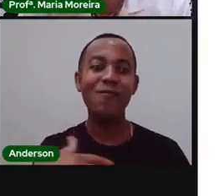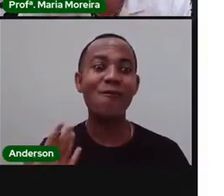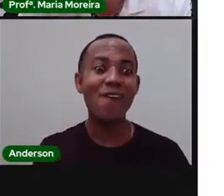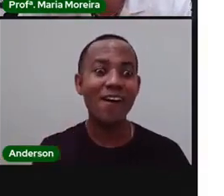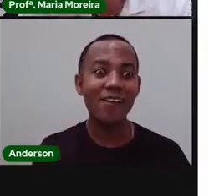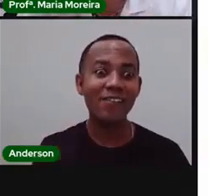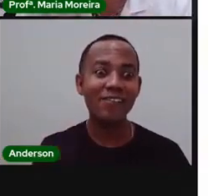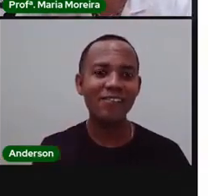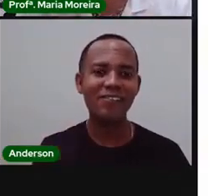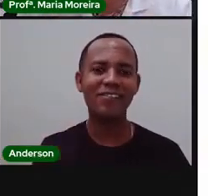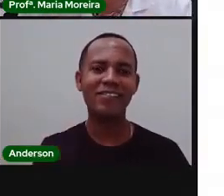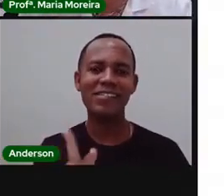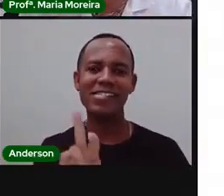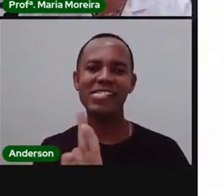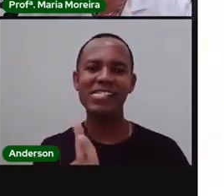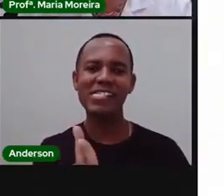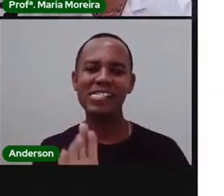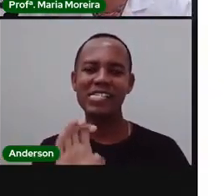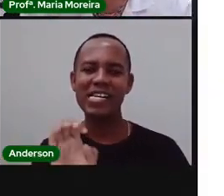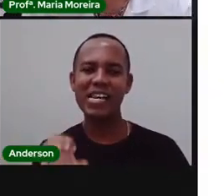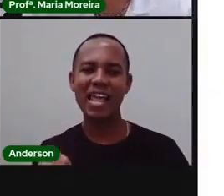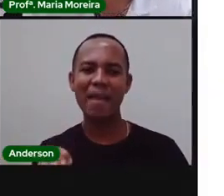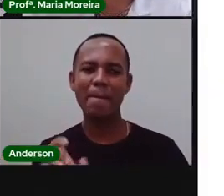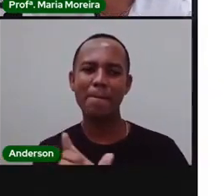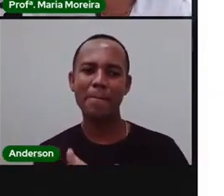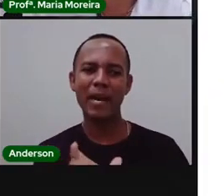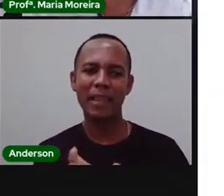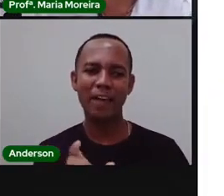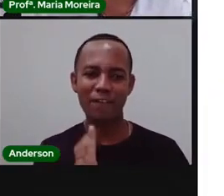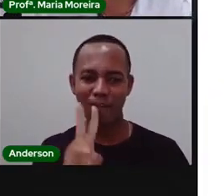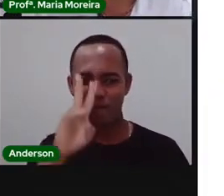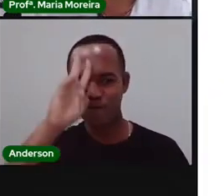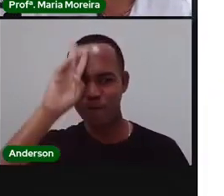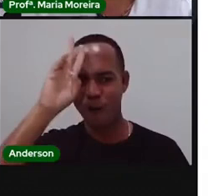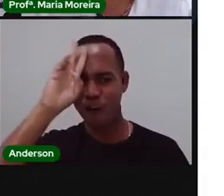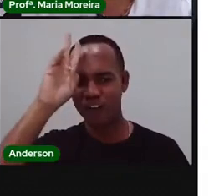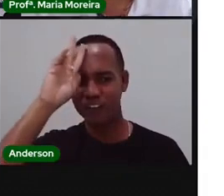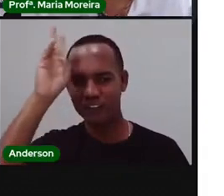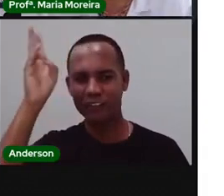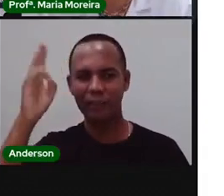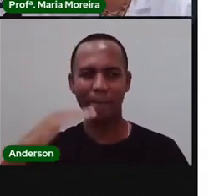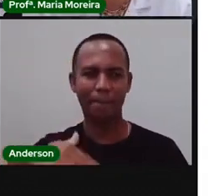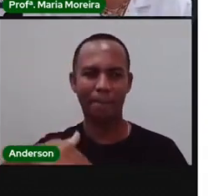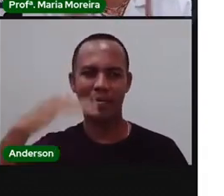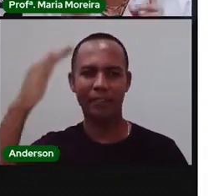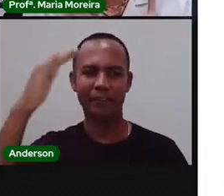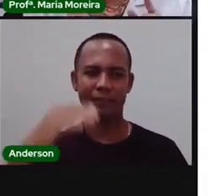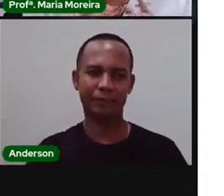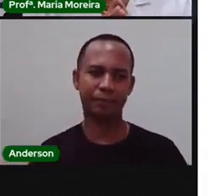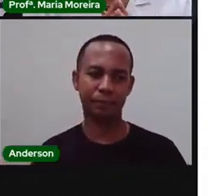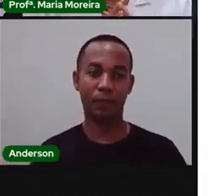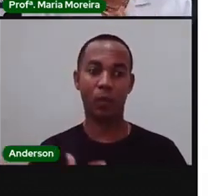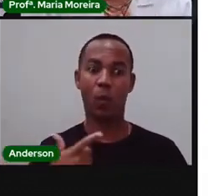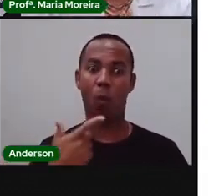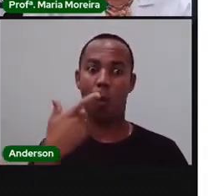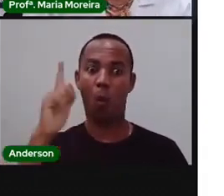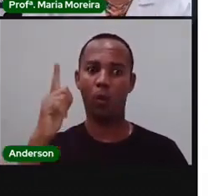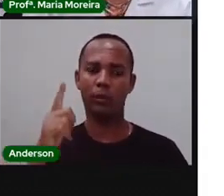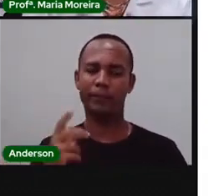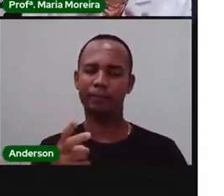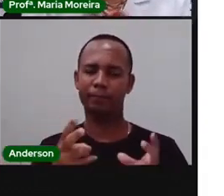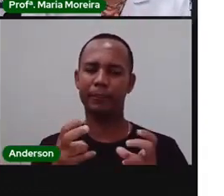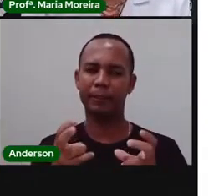trecho da minha palavra que eu demorei mais tempo falando, ela será mais forte. E olha, dica da Pró